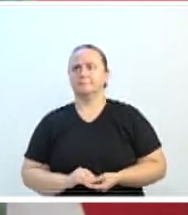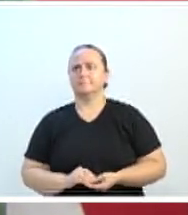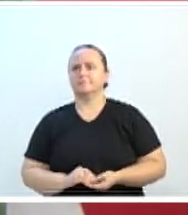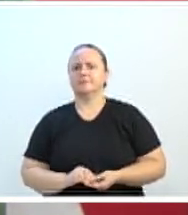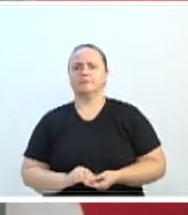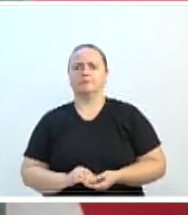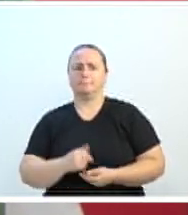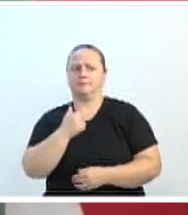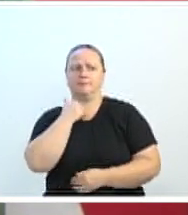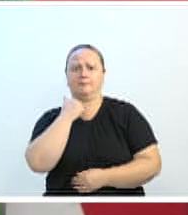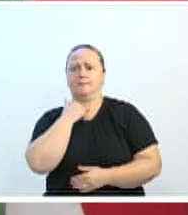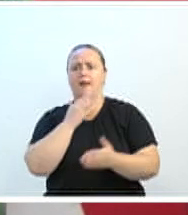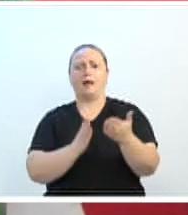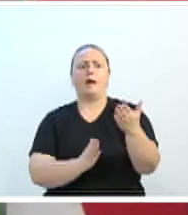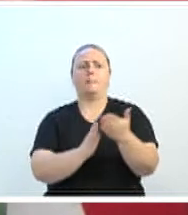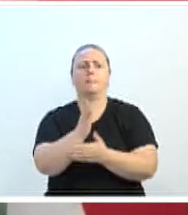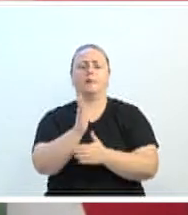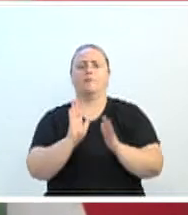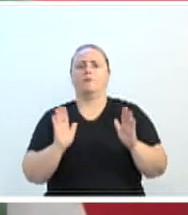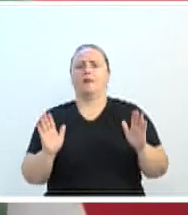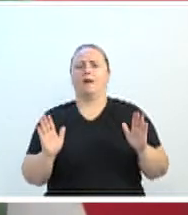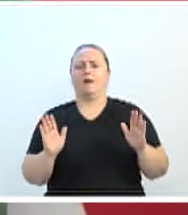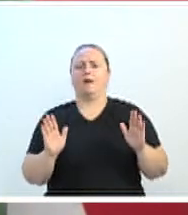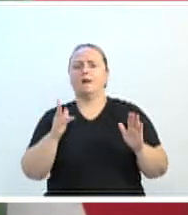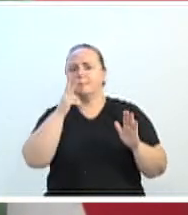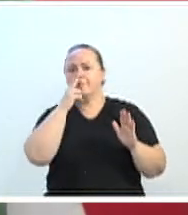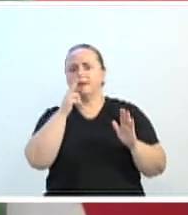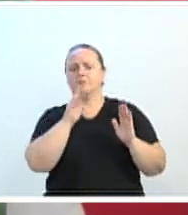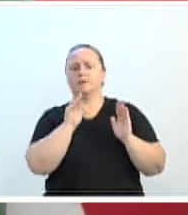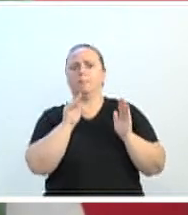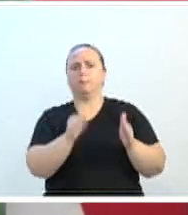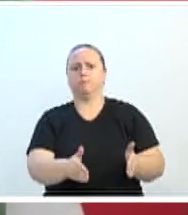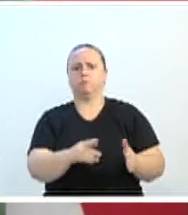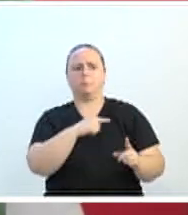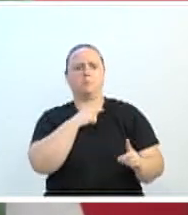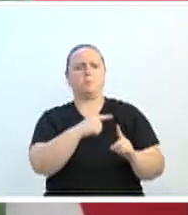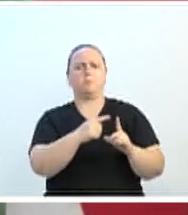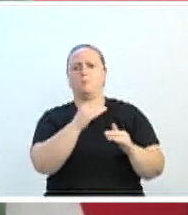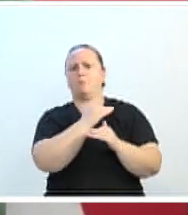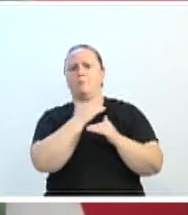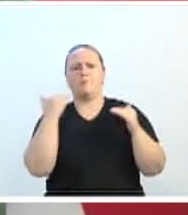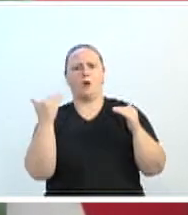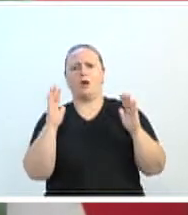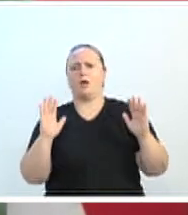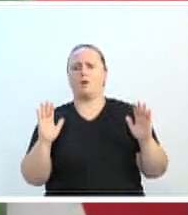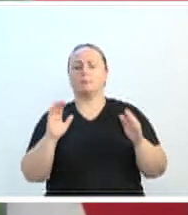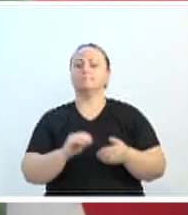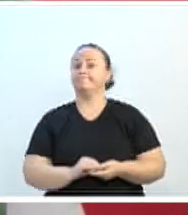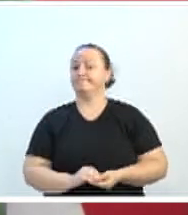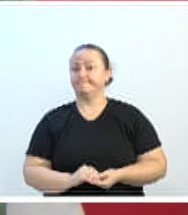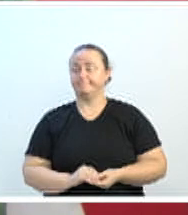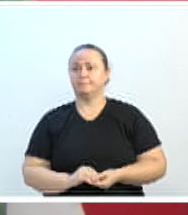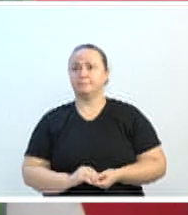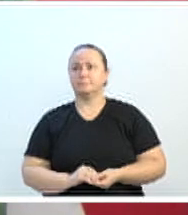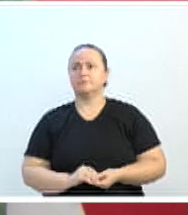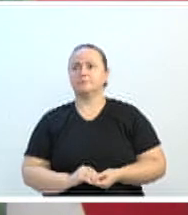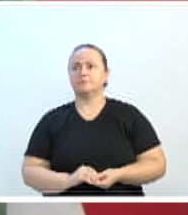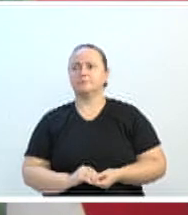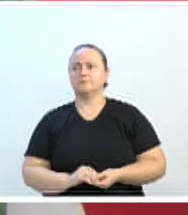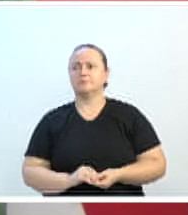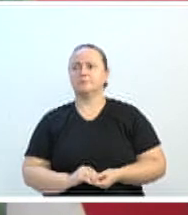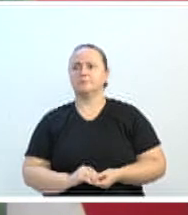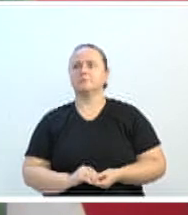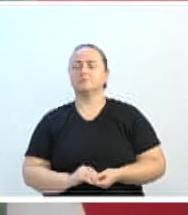sepultarmos definitivamente o SBLU, que vai entrar em completa insolvência. Gostaria muito que fosse o contrário, mas, como eu disse,